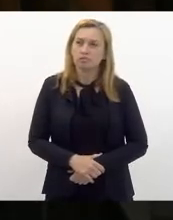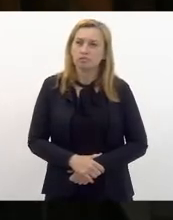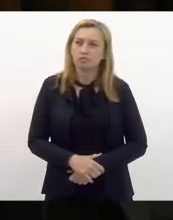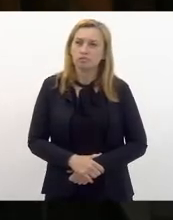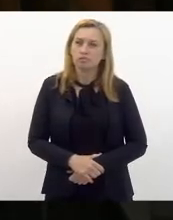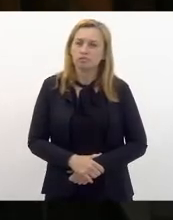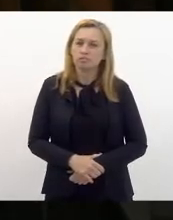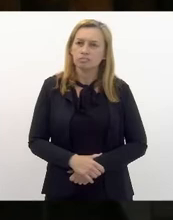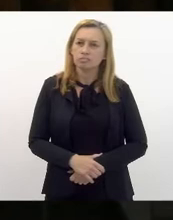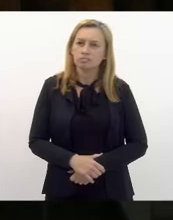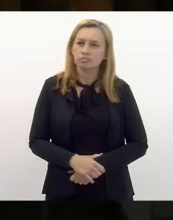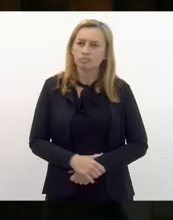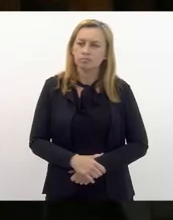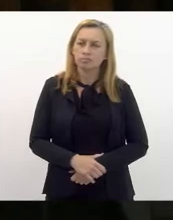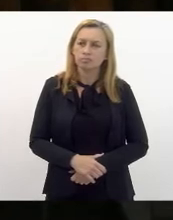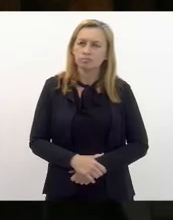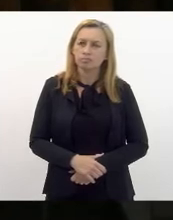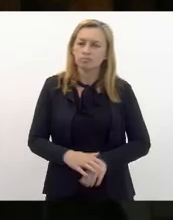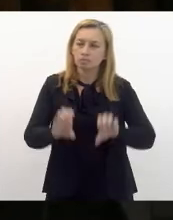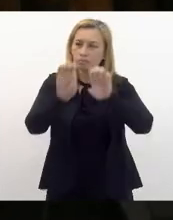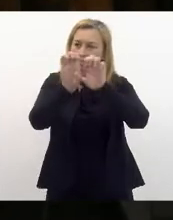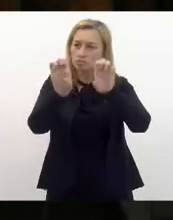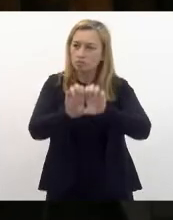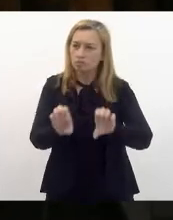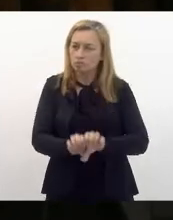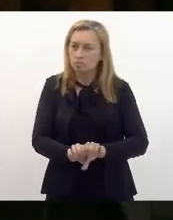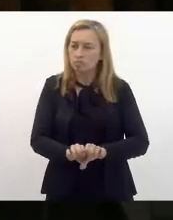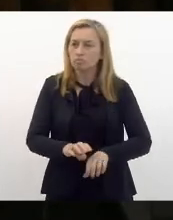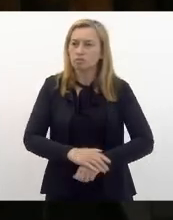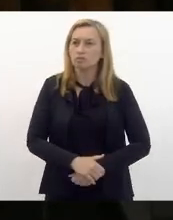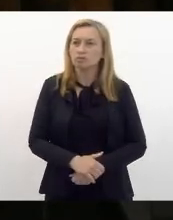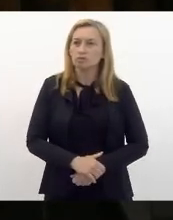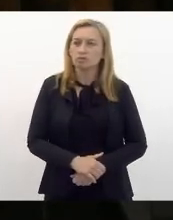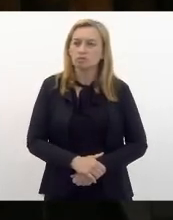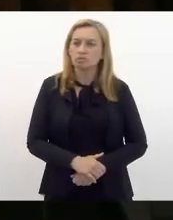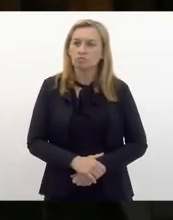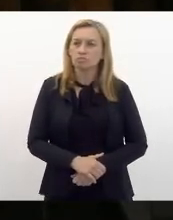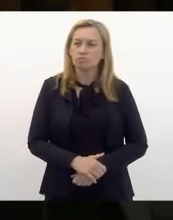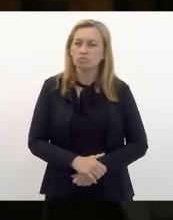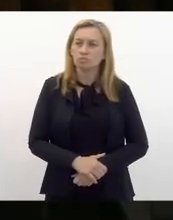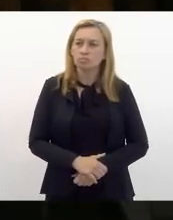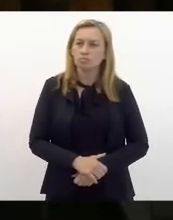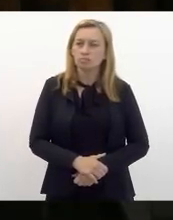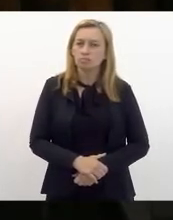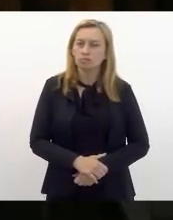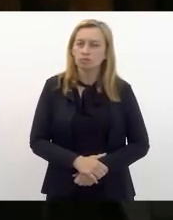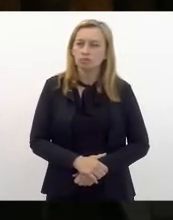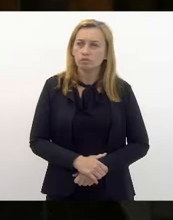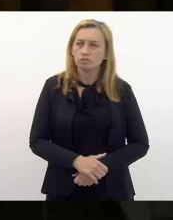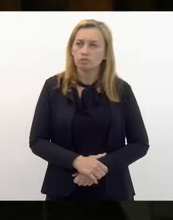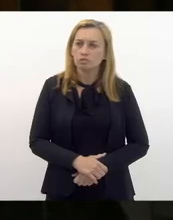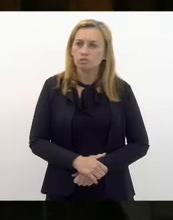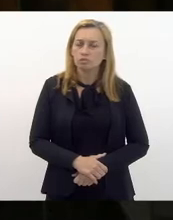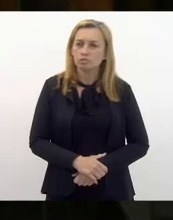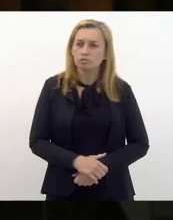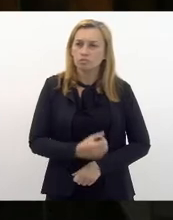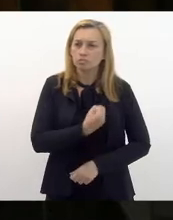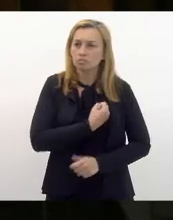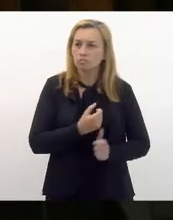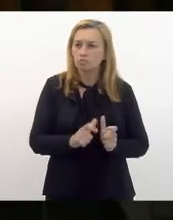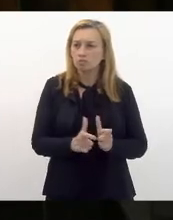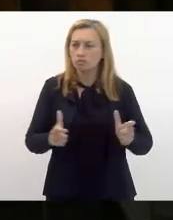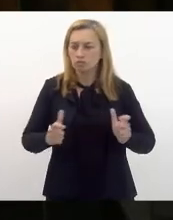e se está estruturando é um conglomerado de partidos